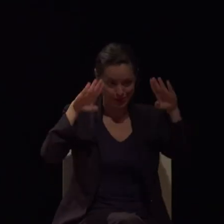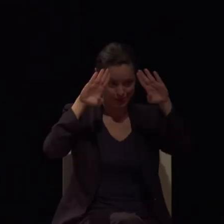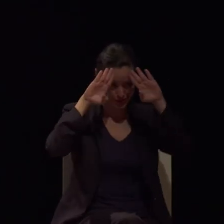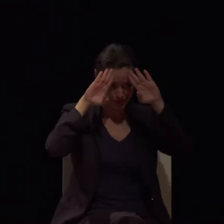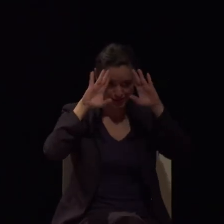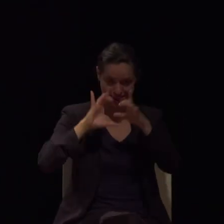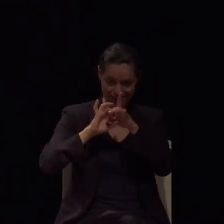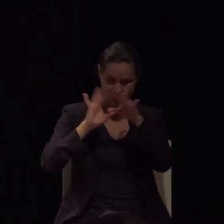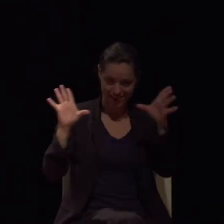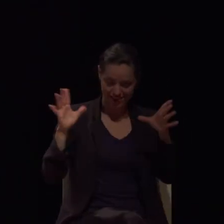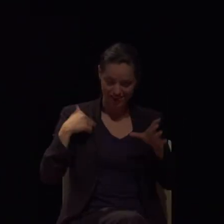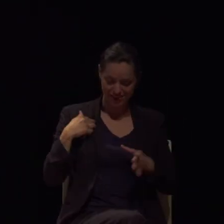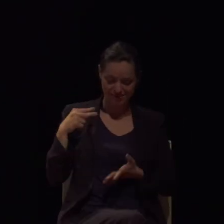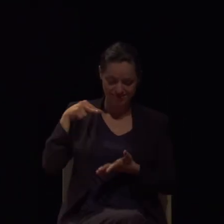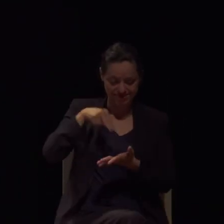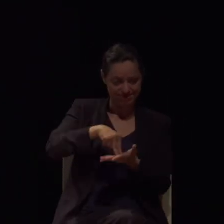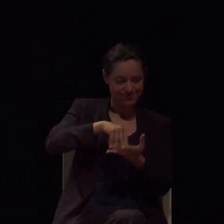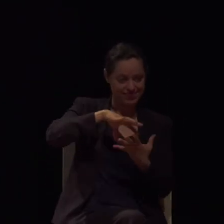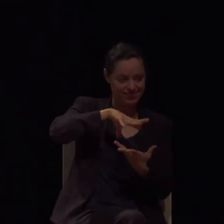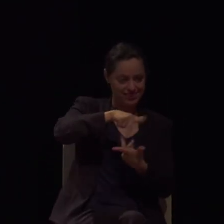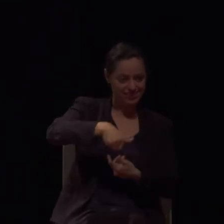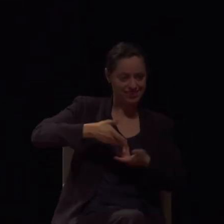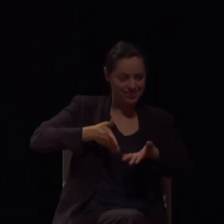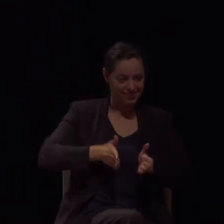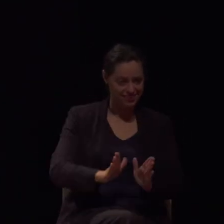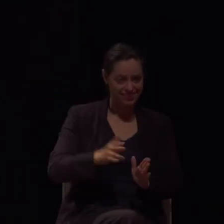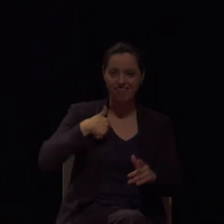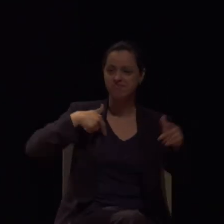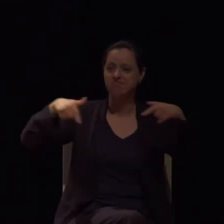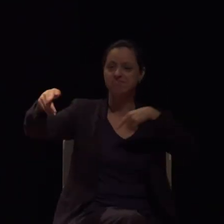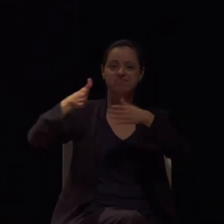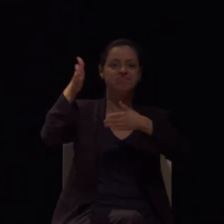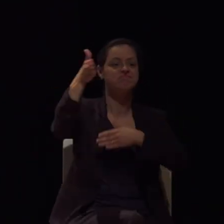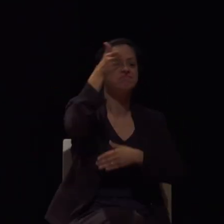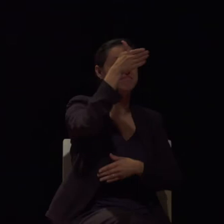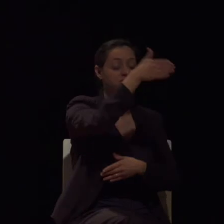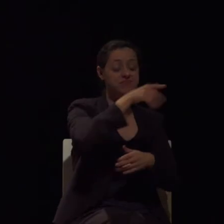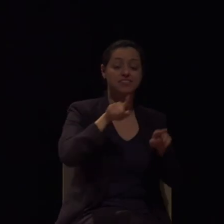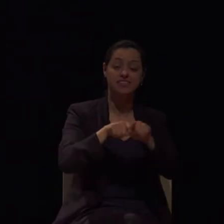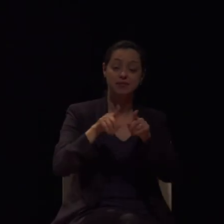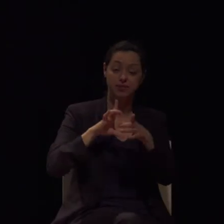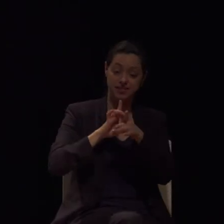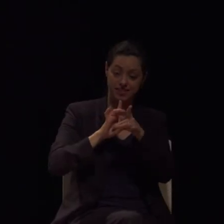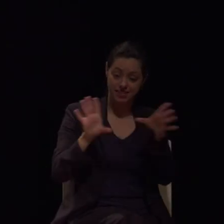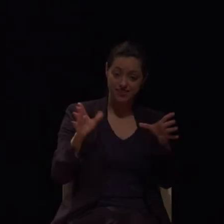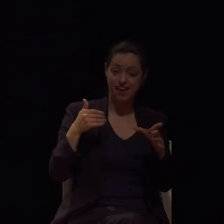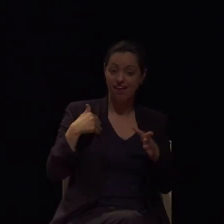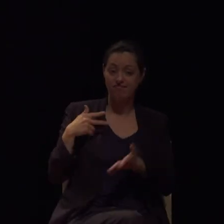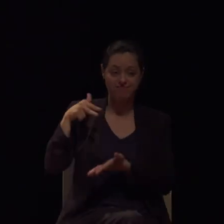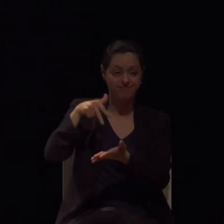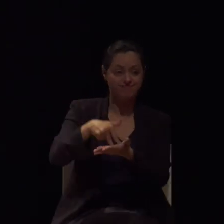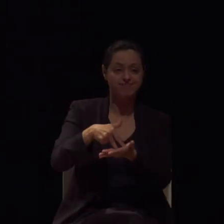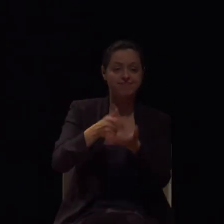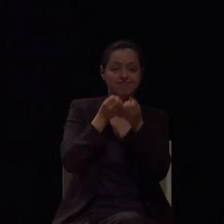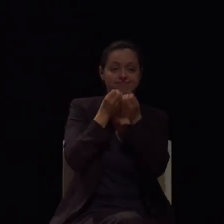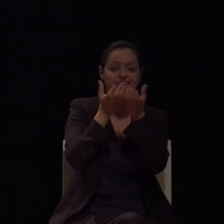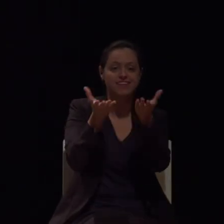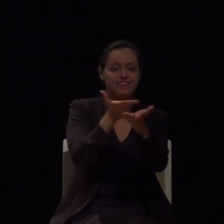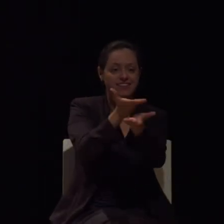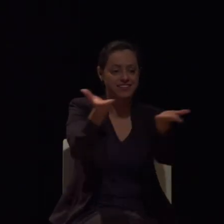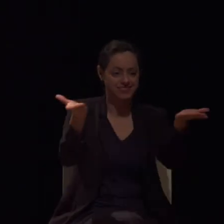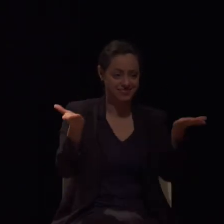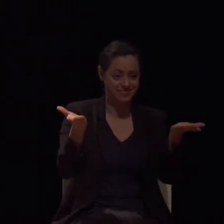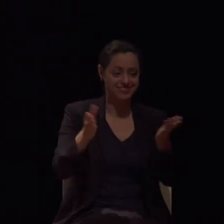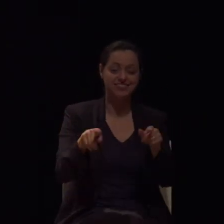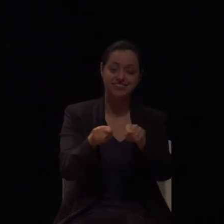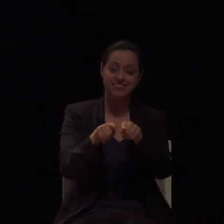está na terra canô aí e andando pra lá e pra cá e por me permite estar aqui falando com vocês ele também queria